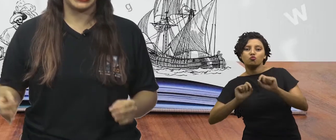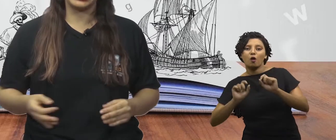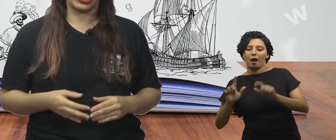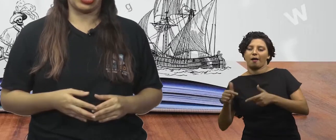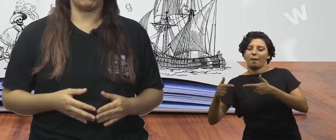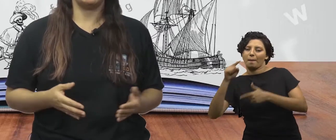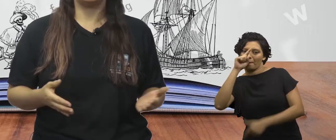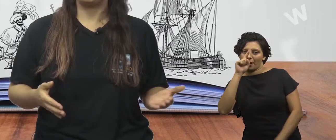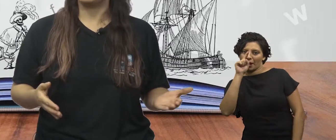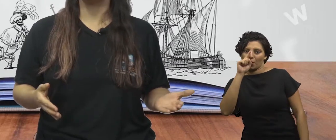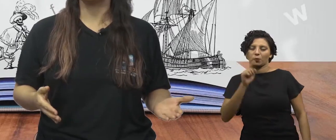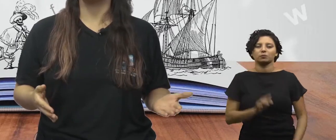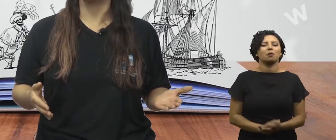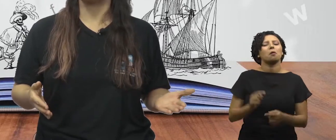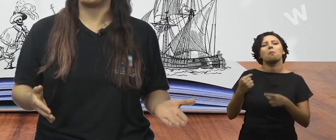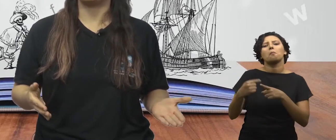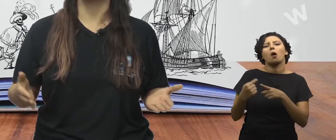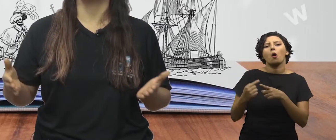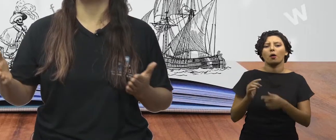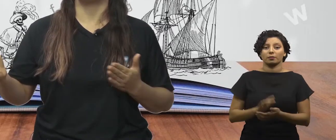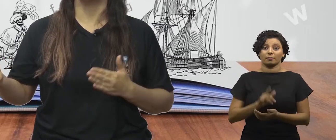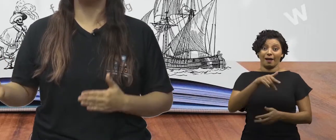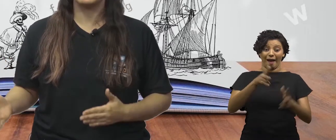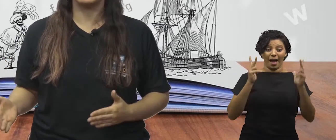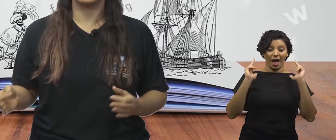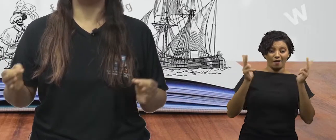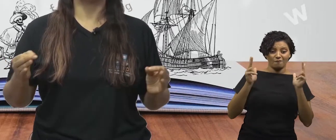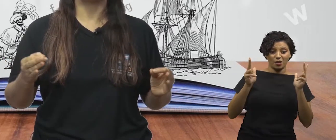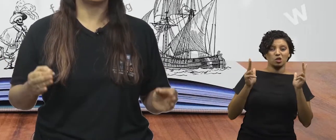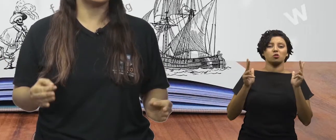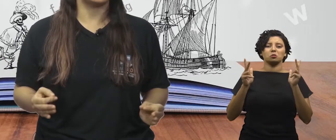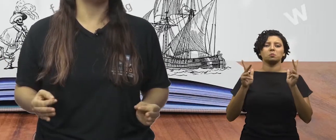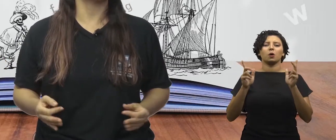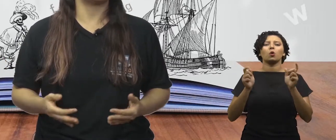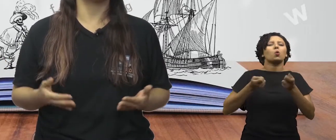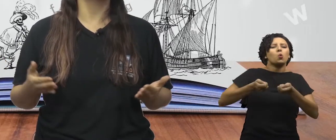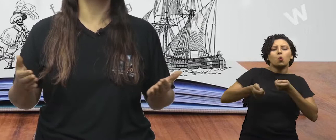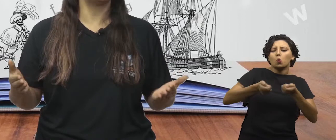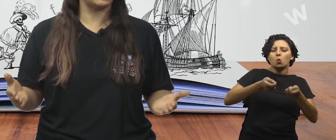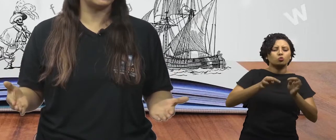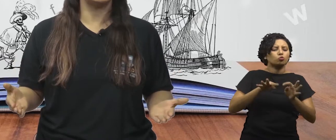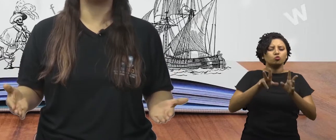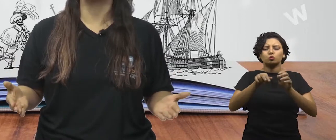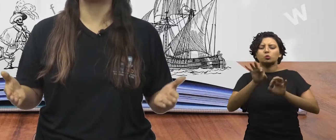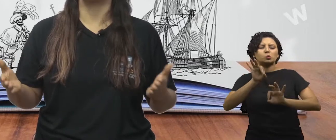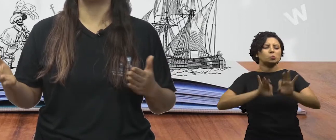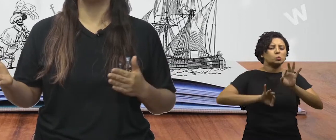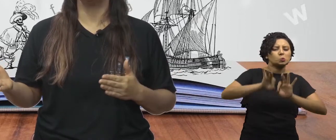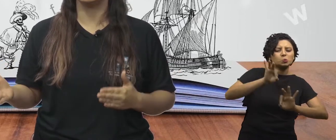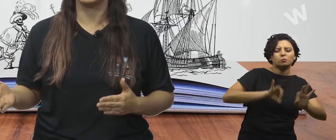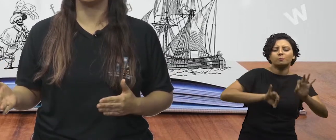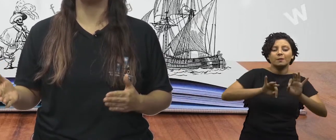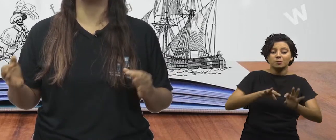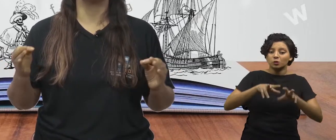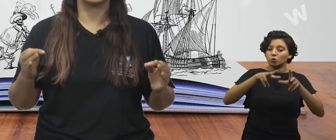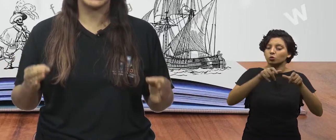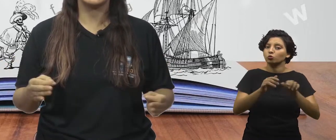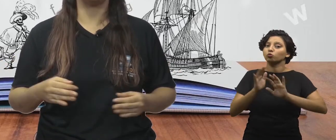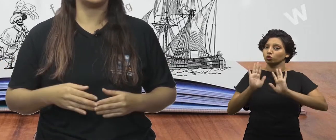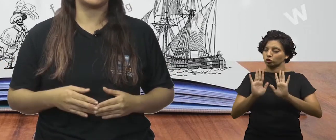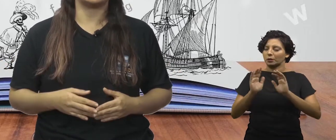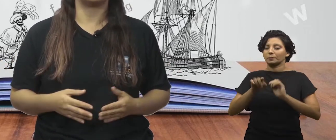atividade radical, pelo simples fato de, na aventura, se realizar todo o controle dos